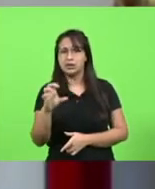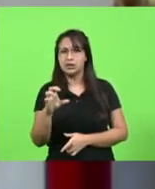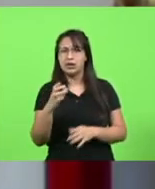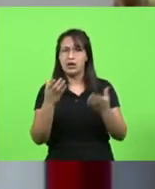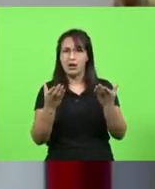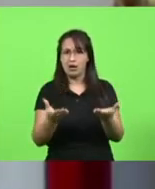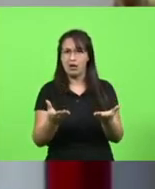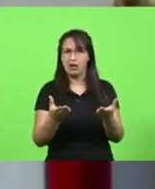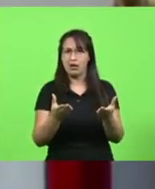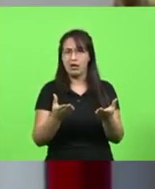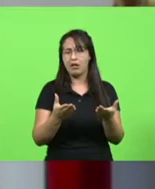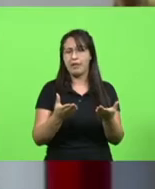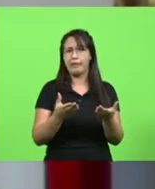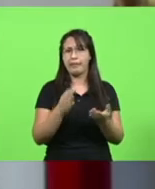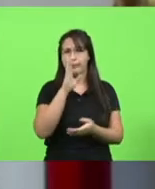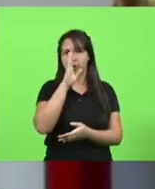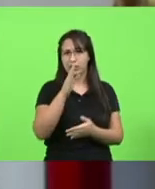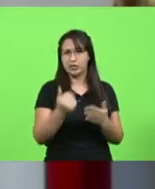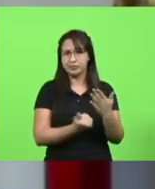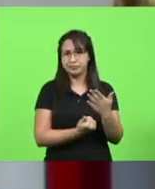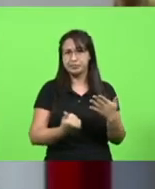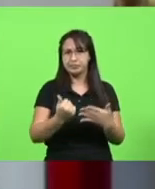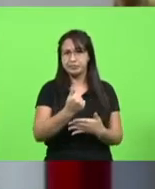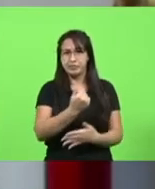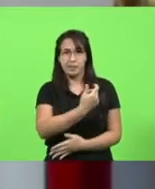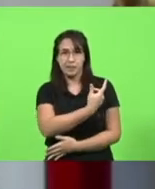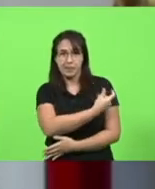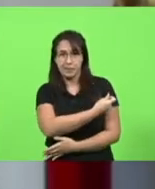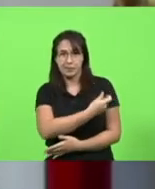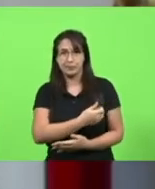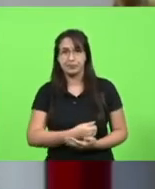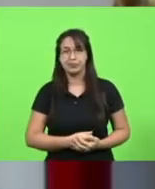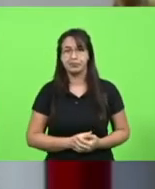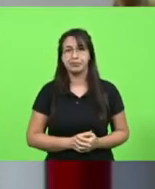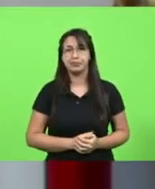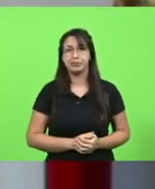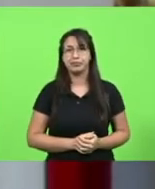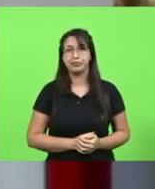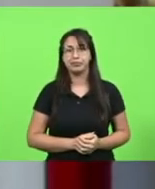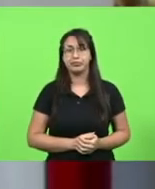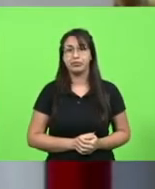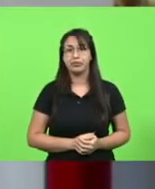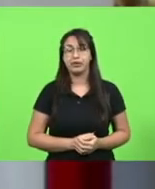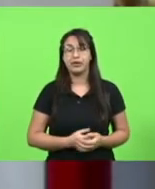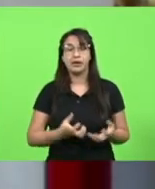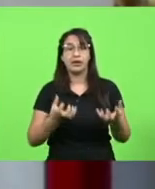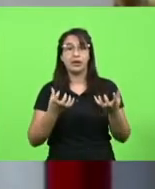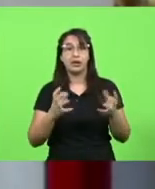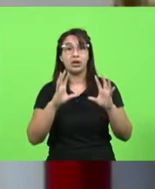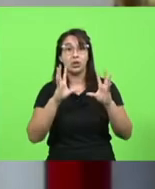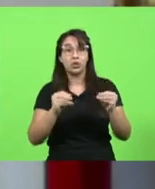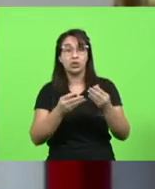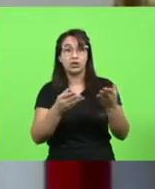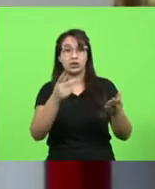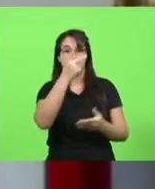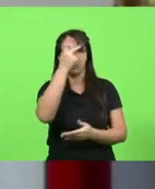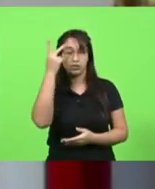da vacinação, na priorização das pessoas com deficiência. Quem dera todas as pessoas com deficiência